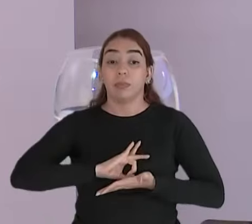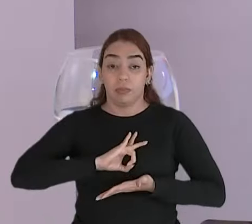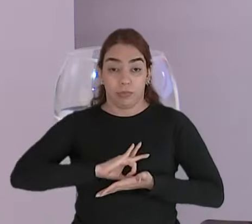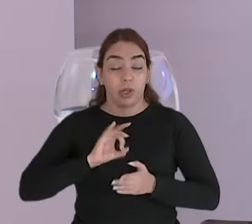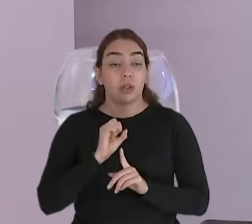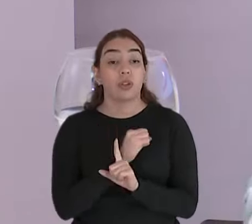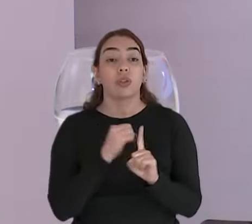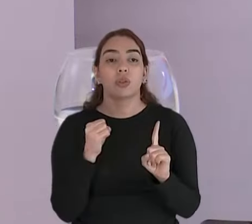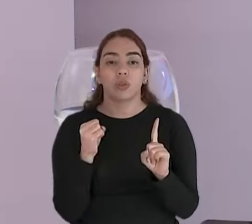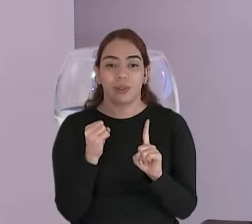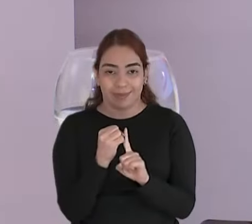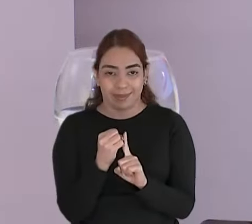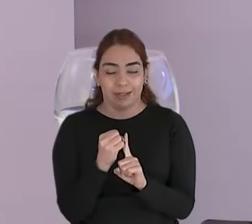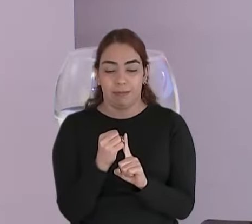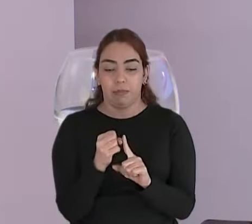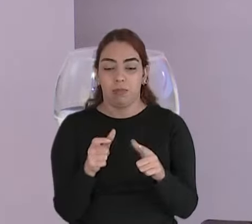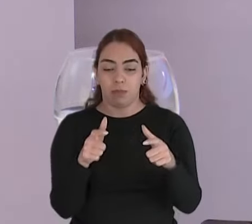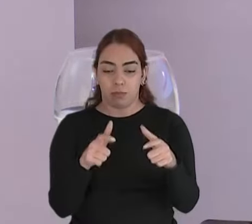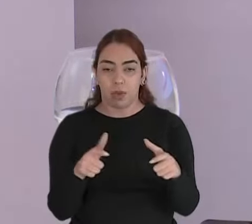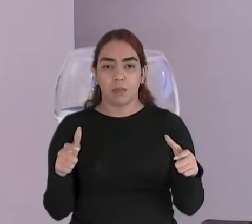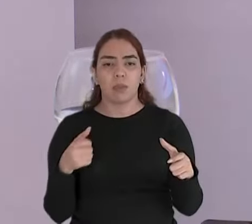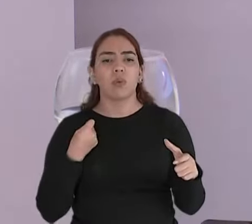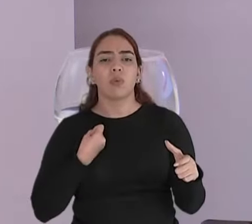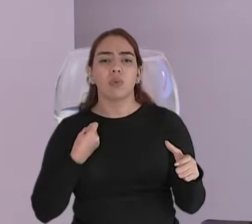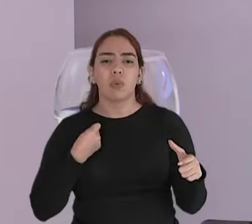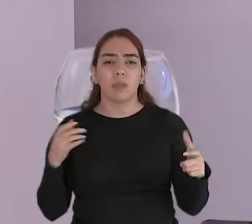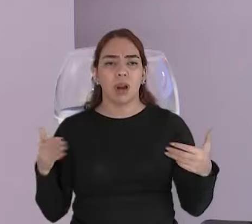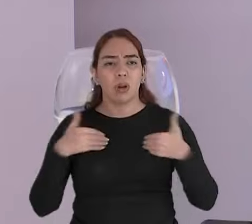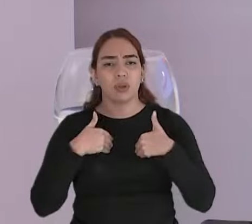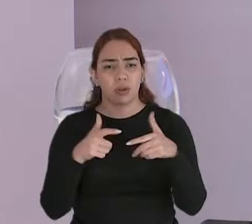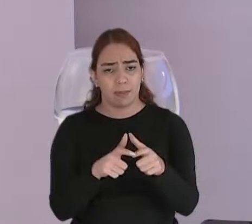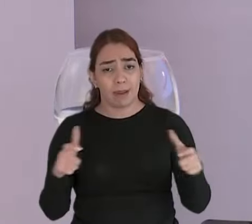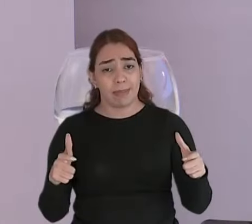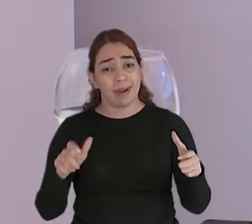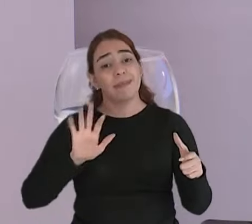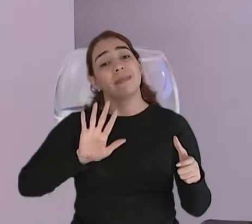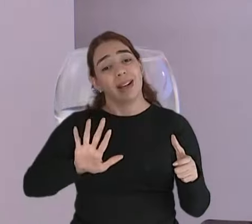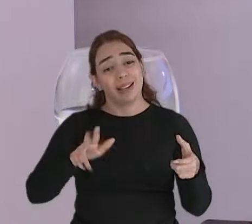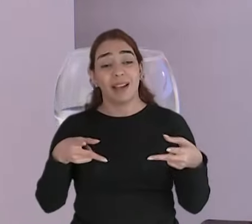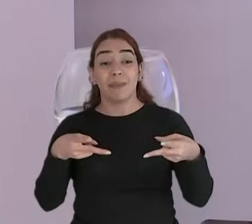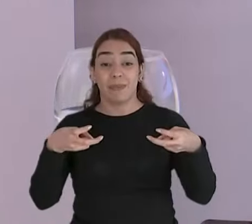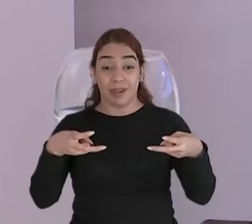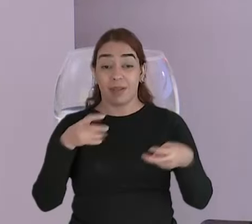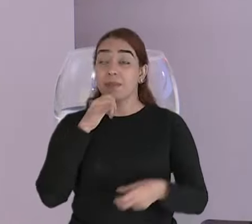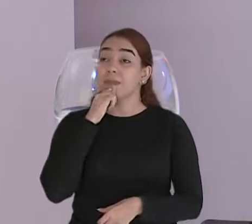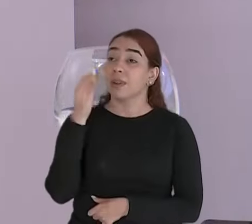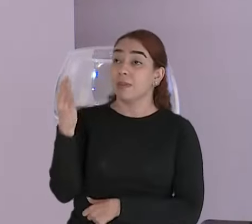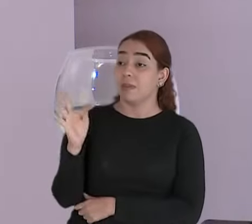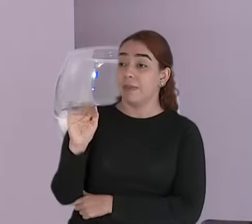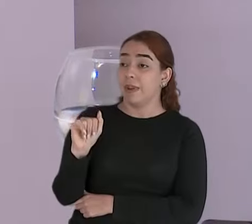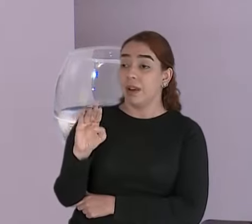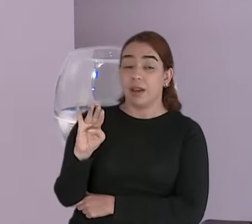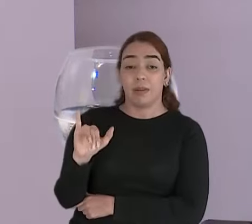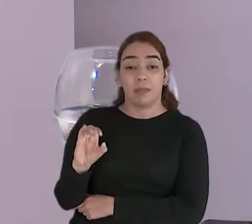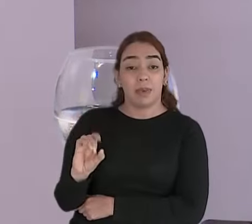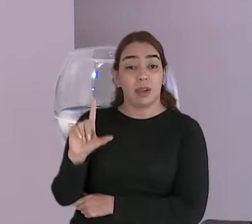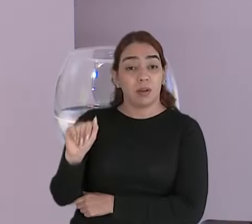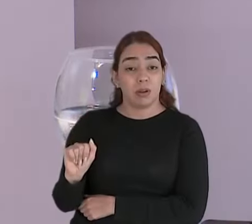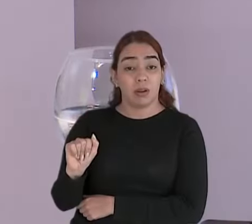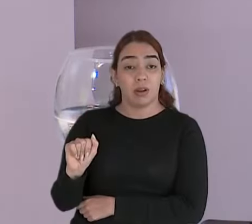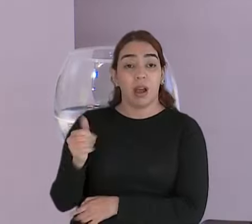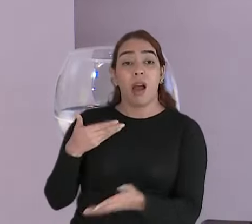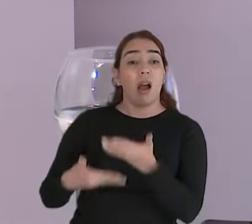aumentado a identificação. A identificação realmente tem aumentado. Por exemplo, casos como o da Fabíola, provavelmente passaria